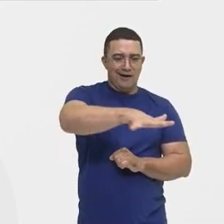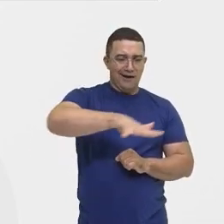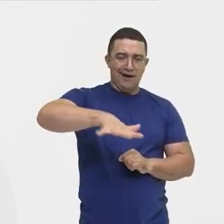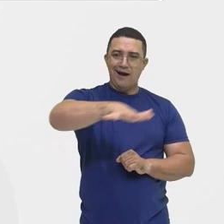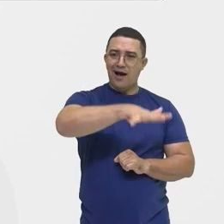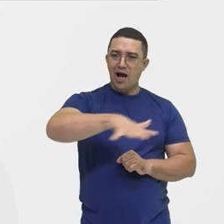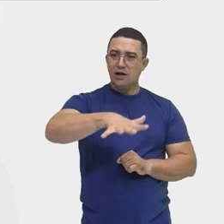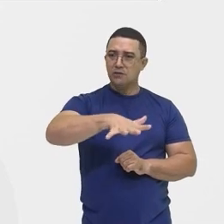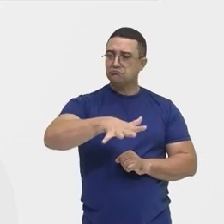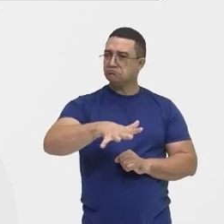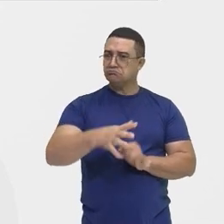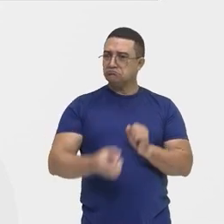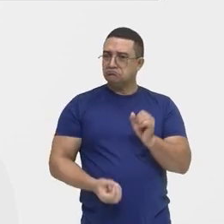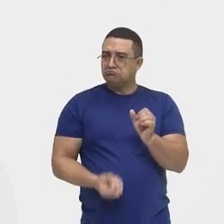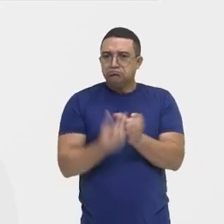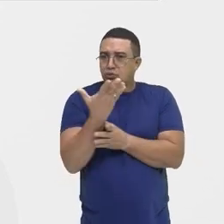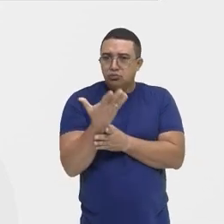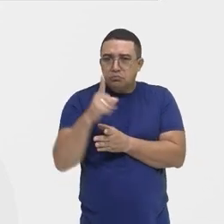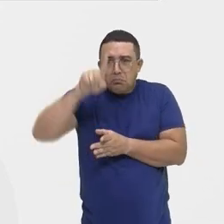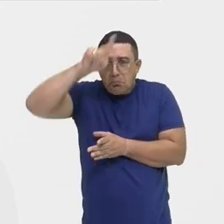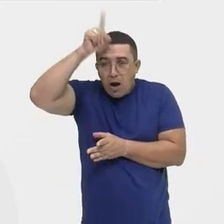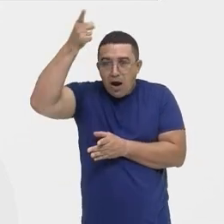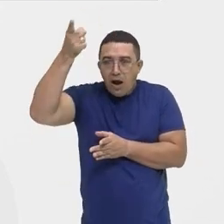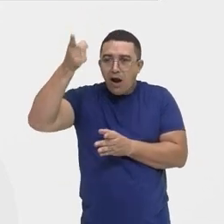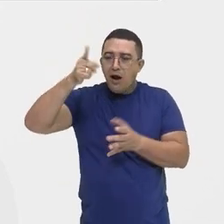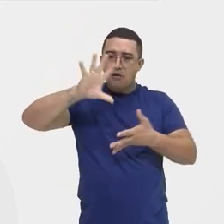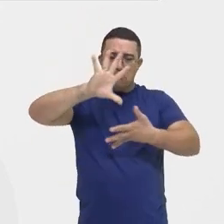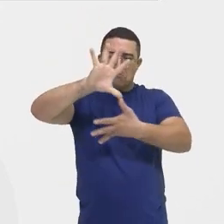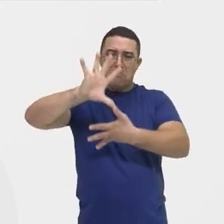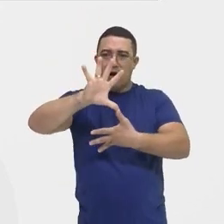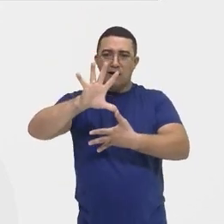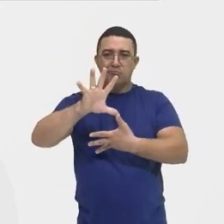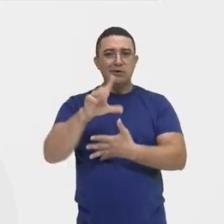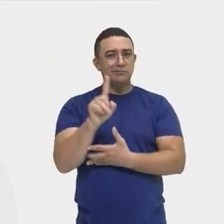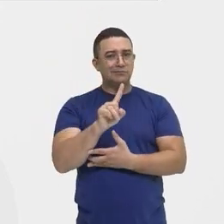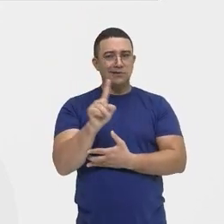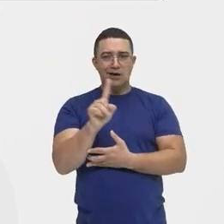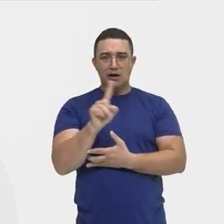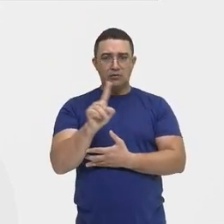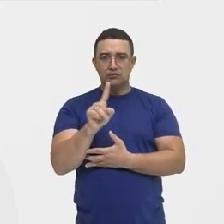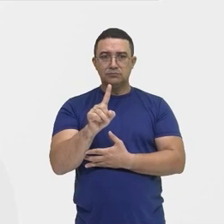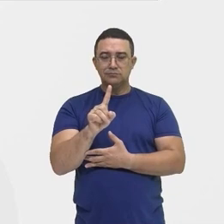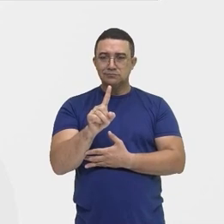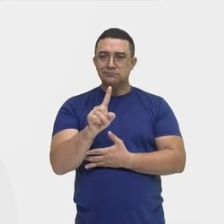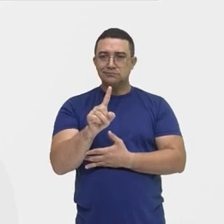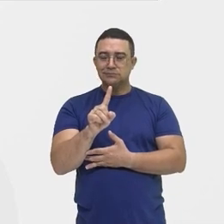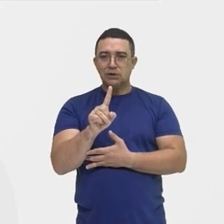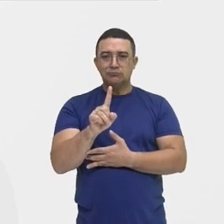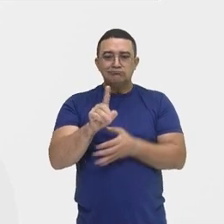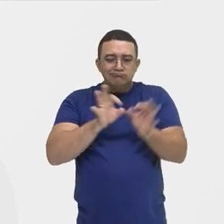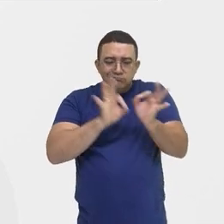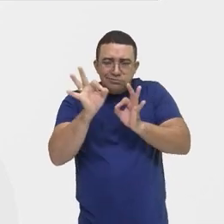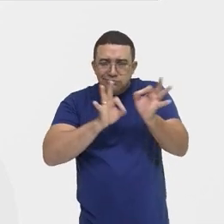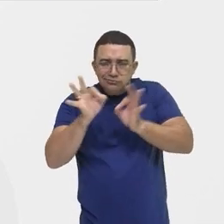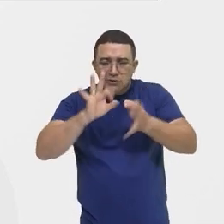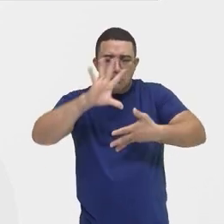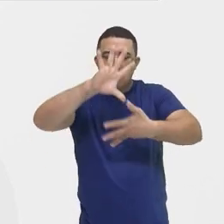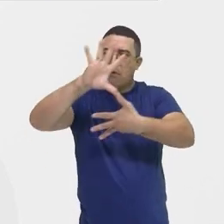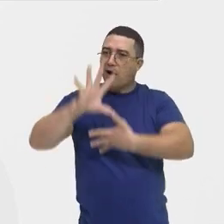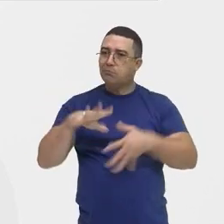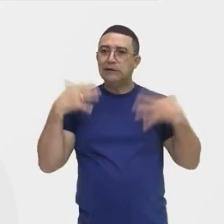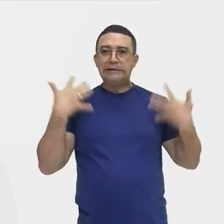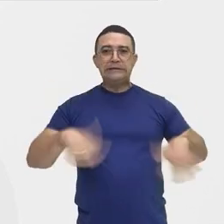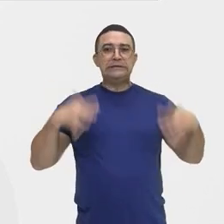e confeccionar um mapa. E, inclusive, gente, para confeccionar um mapa dá muito trabalho.